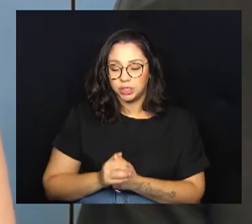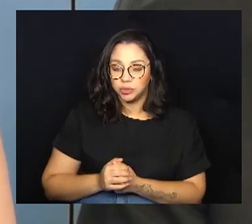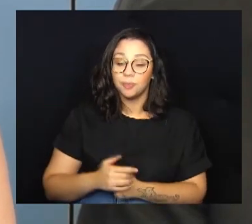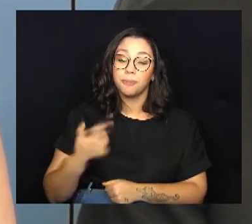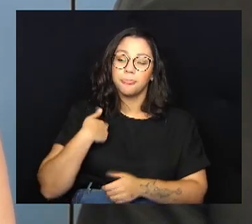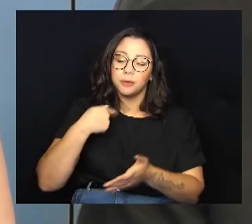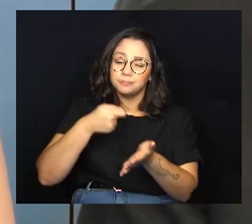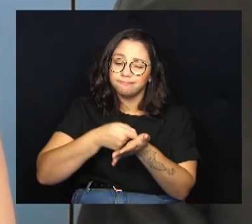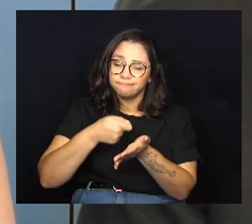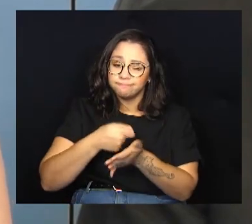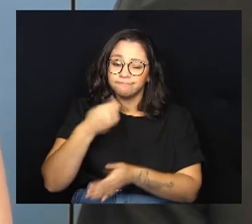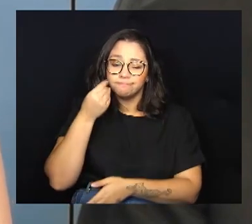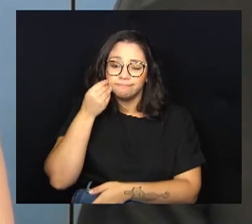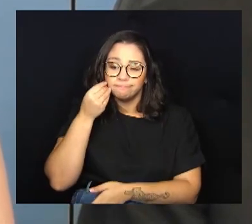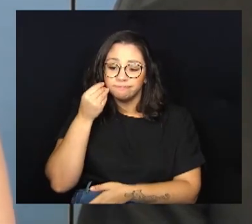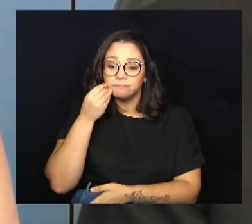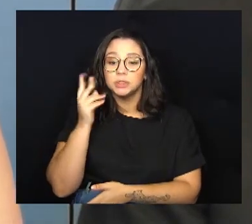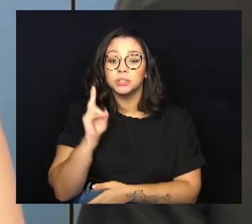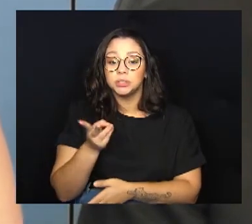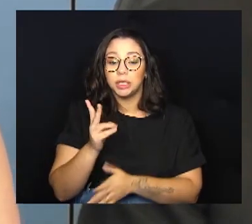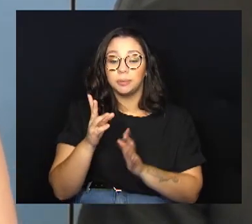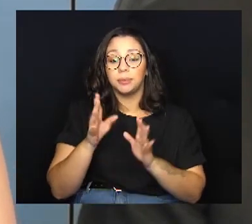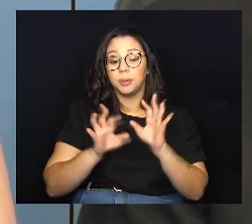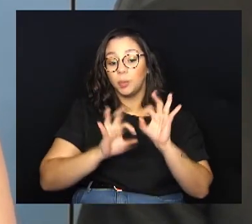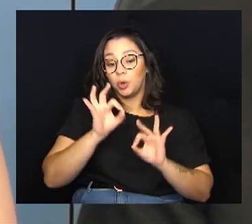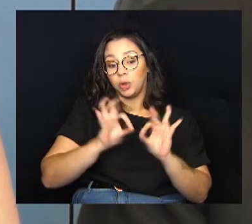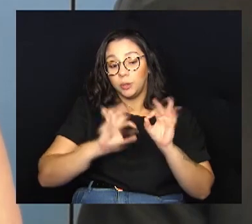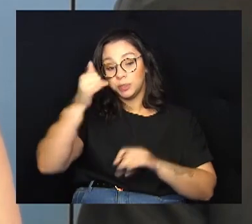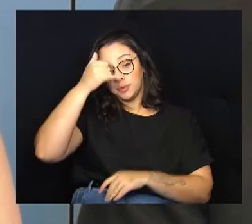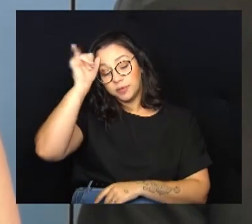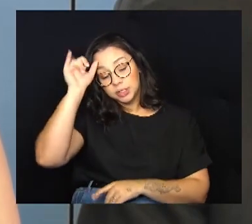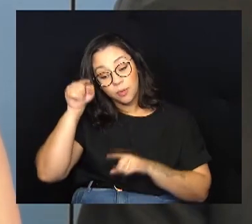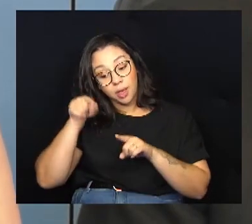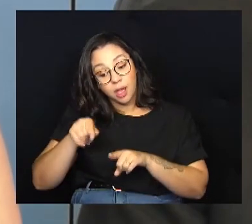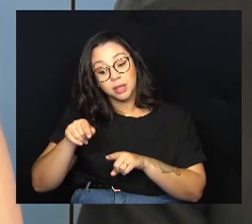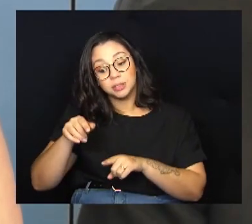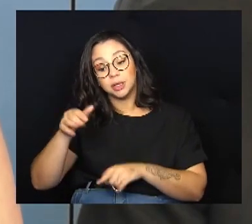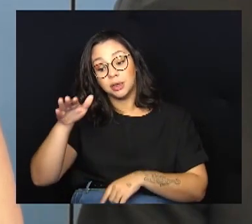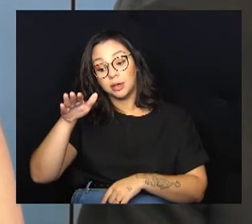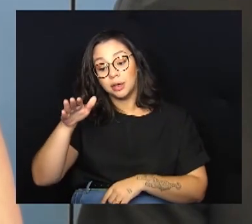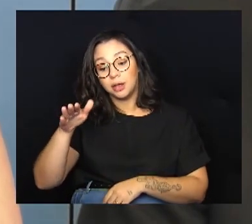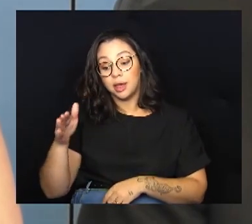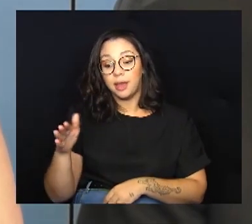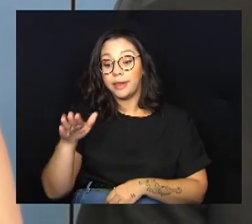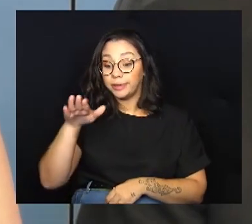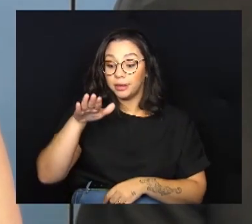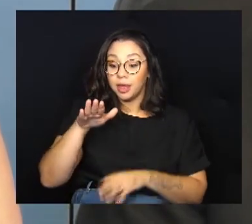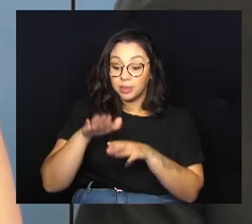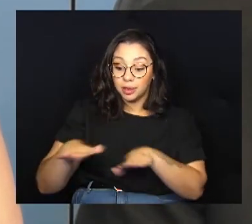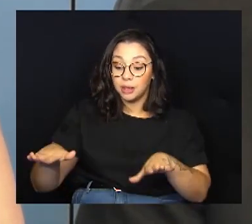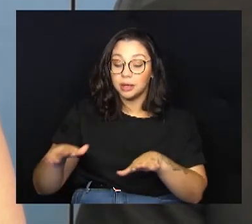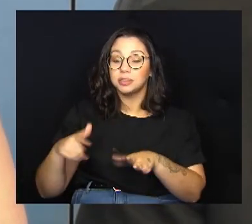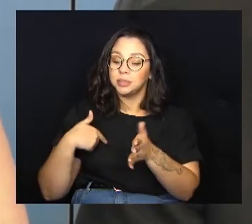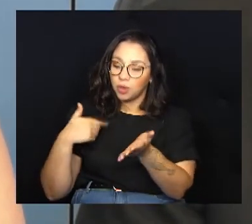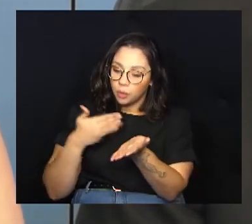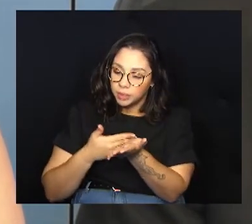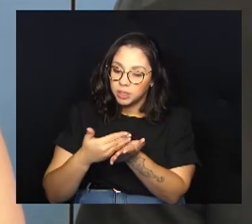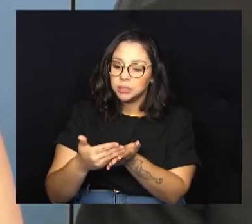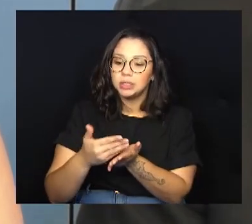e toda a sua importância. Vamos então partir desse público. Hoje, o que tem em Campinas? A gente sabe